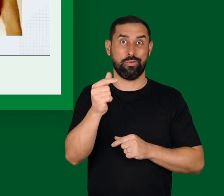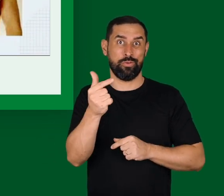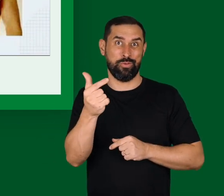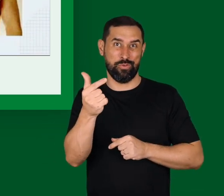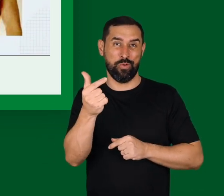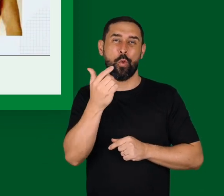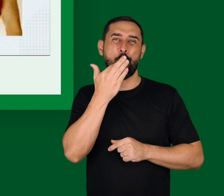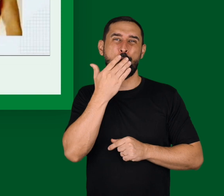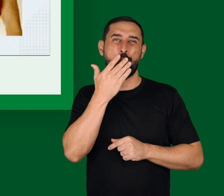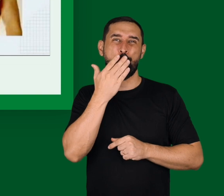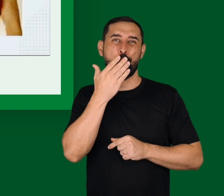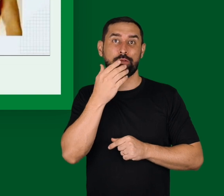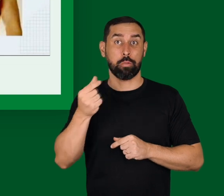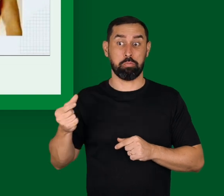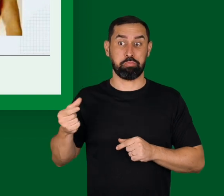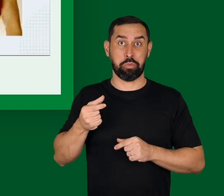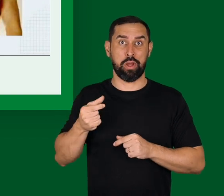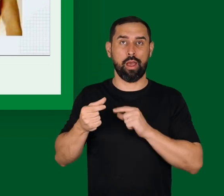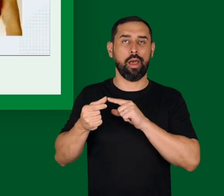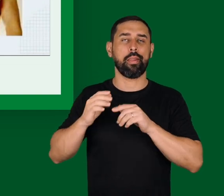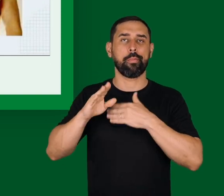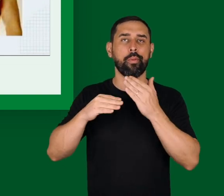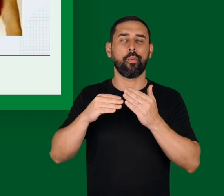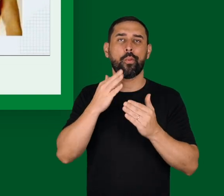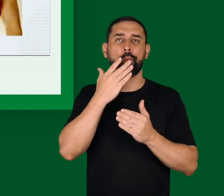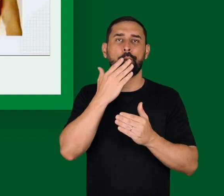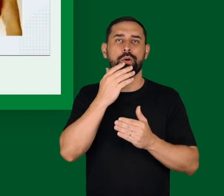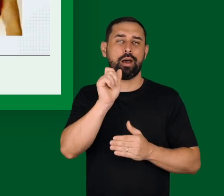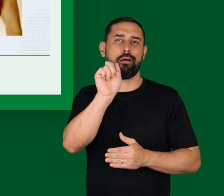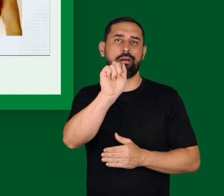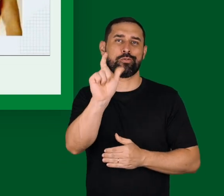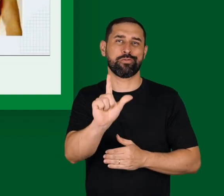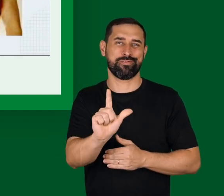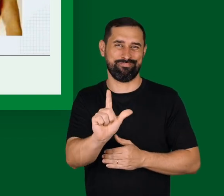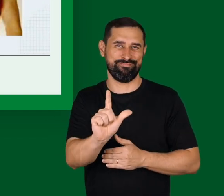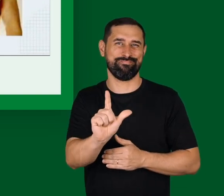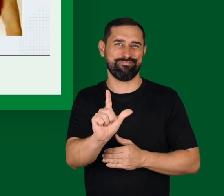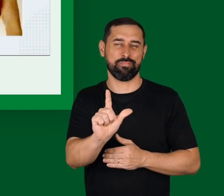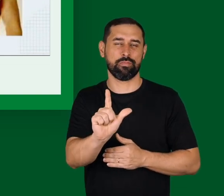por cor. Quando você coloca, ele muda de cor, fica aqui